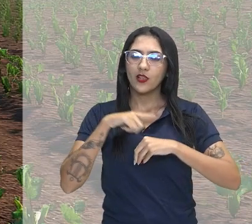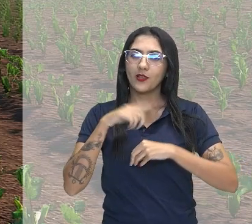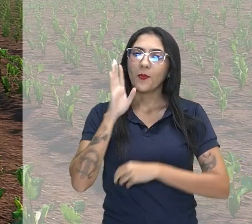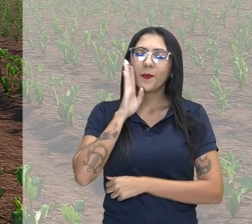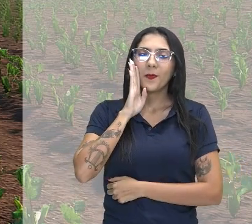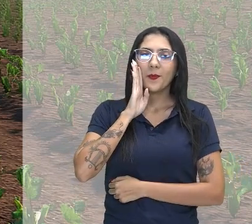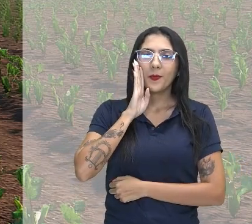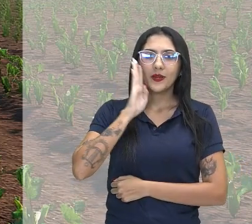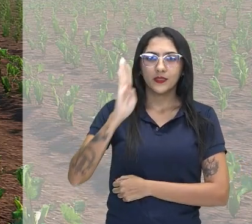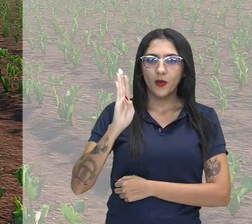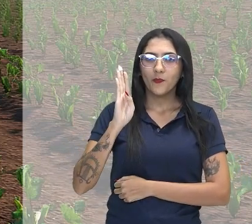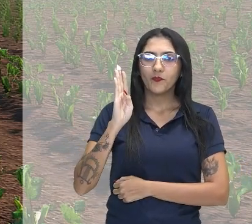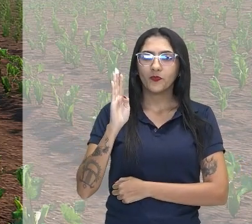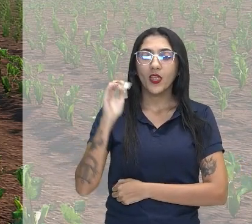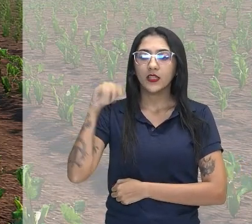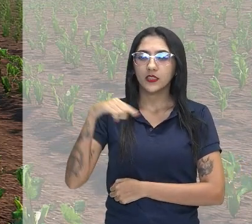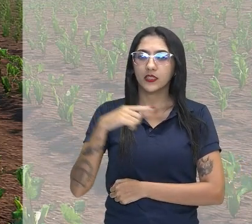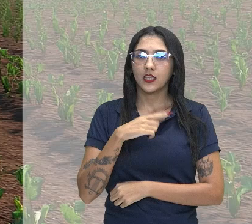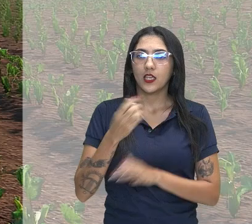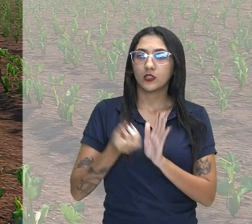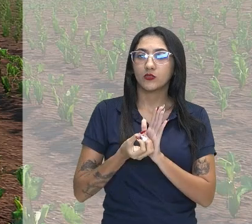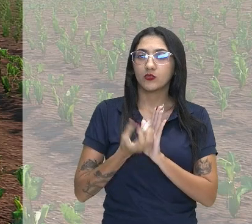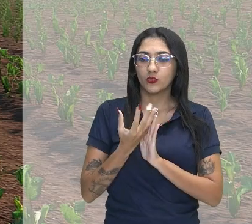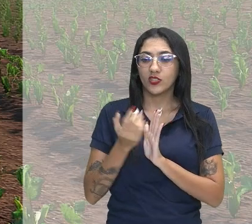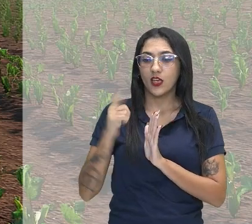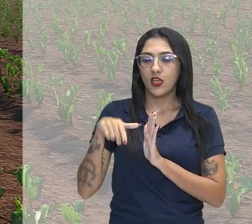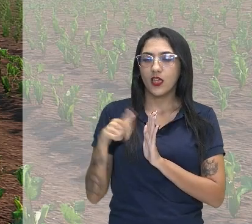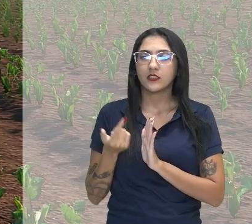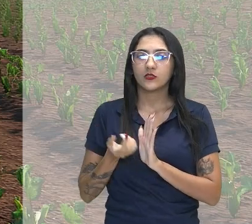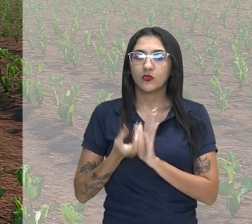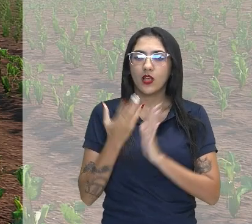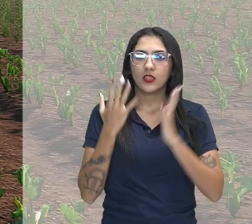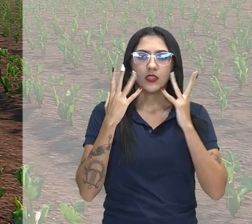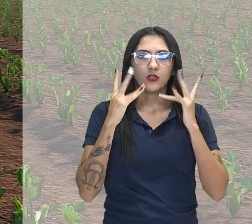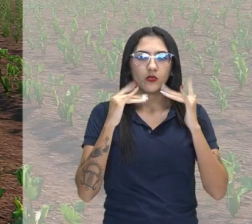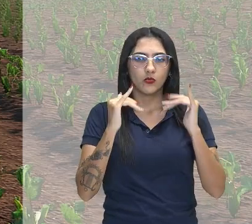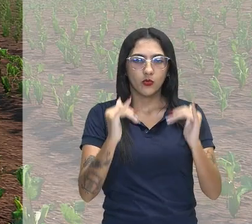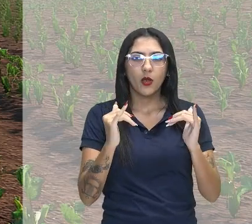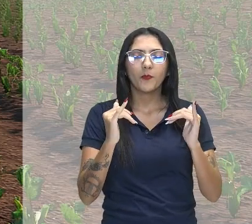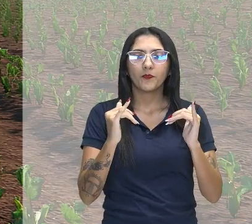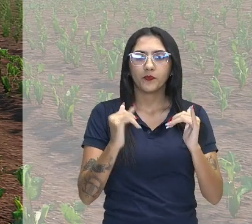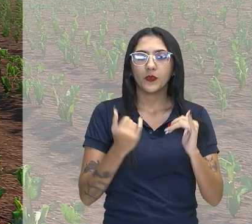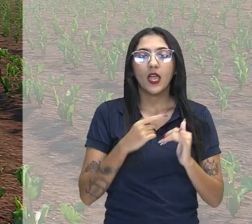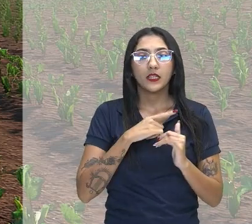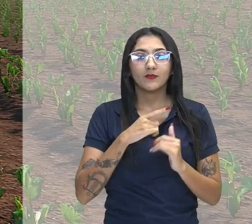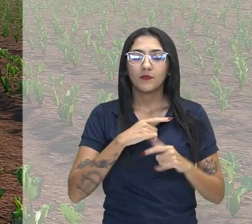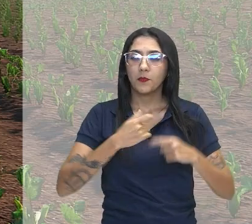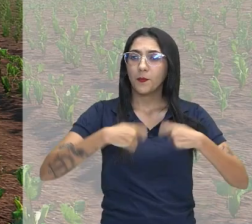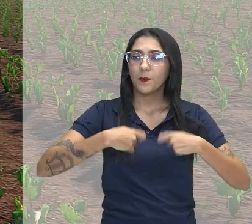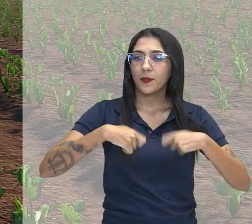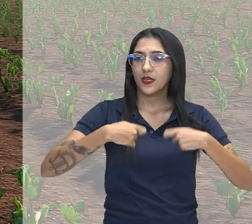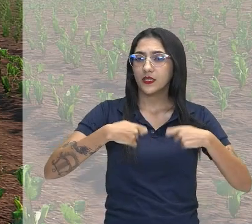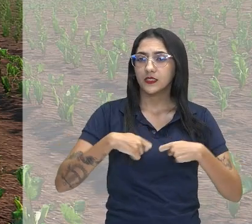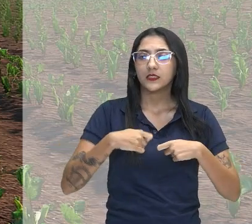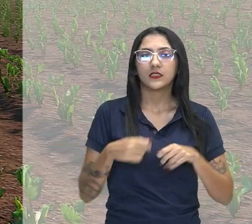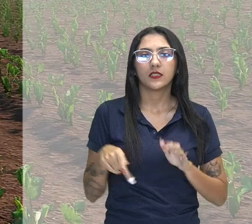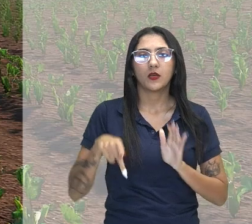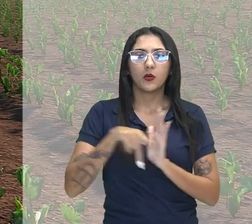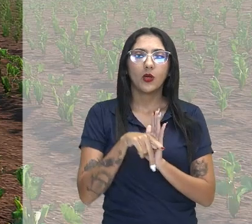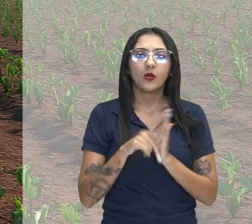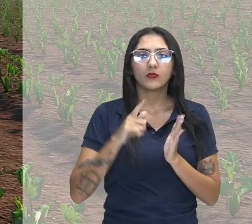primordial, é de onde vêm esses recursos naturais que vai ser necessário para